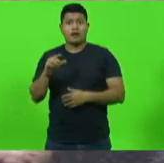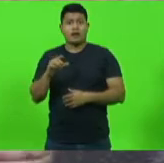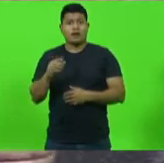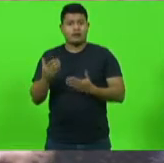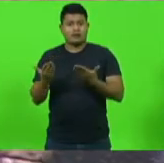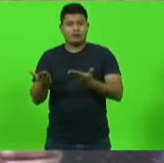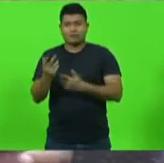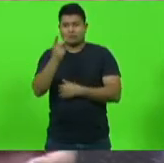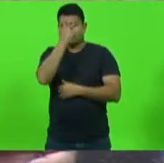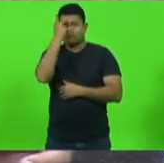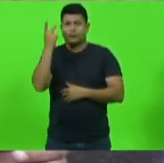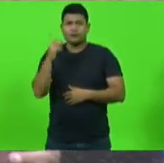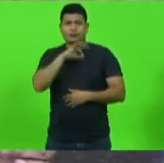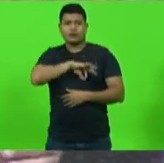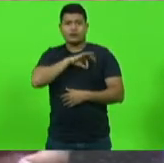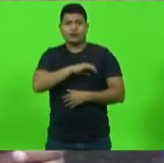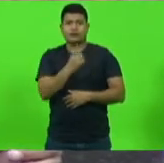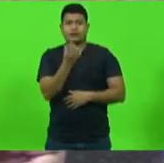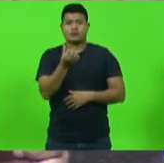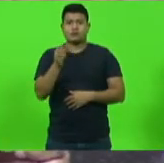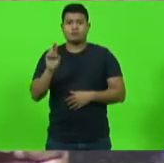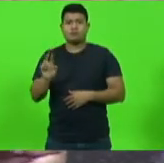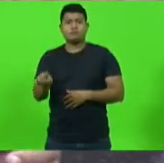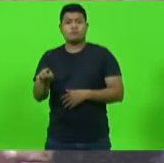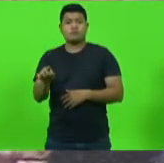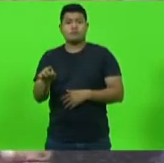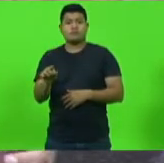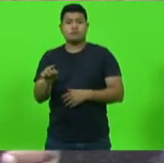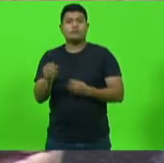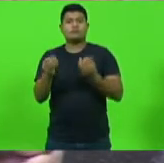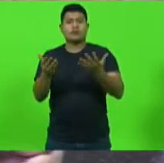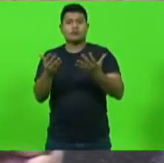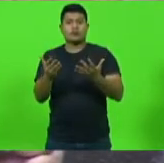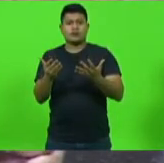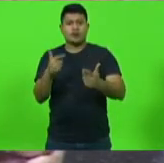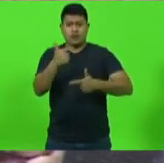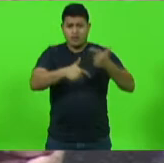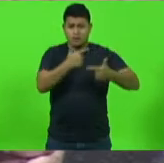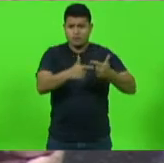16 mil reais para estudar. Deputados,